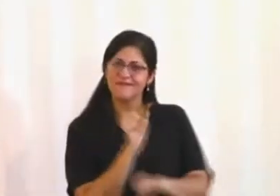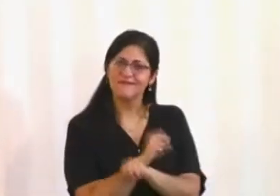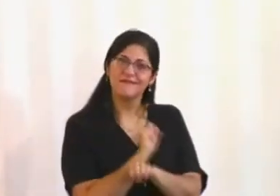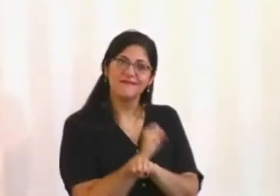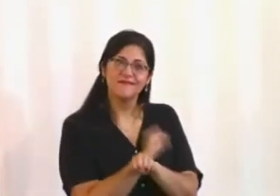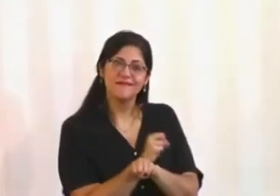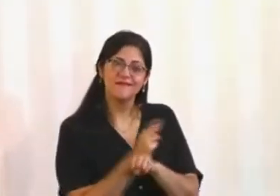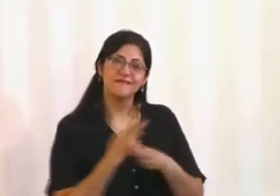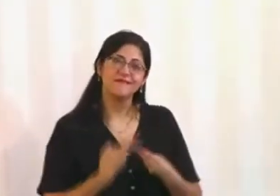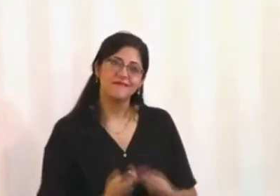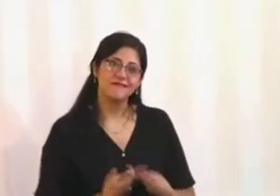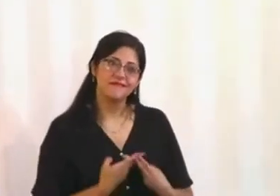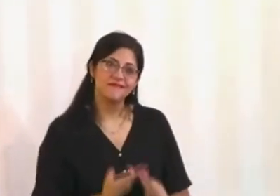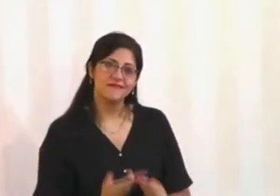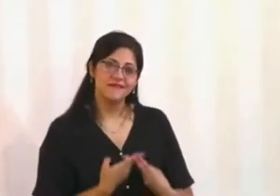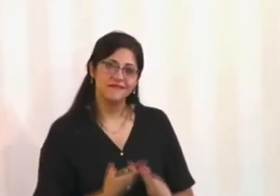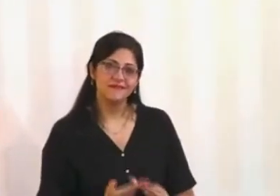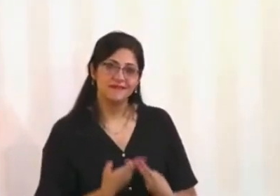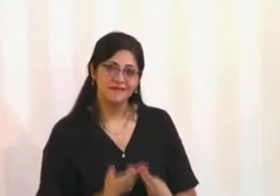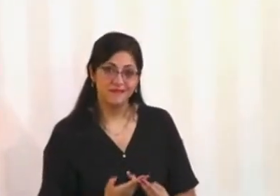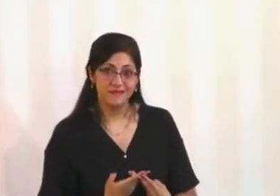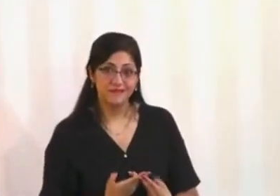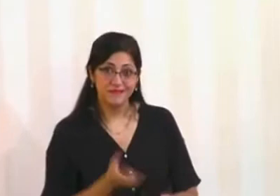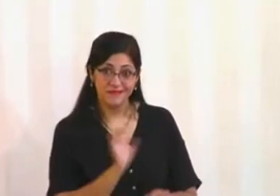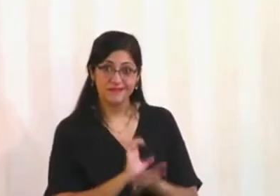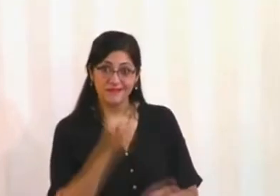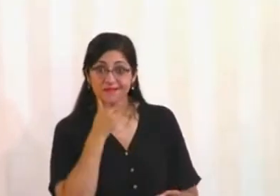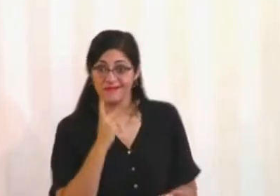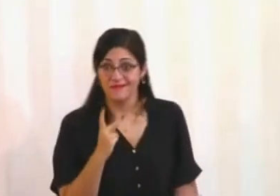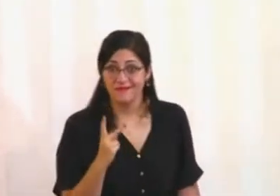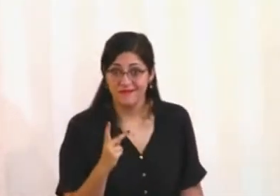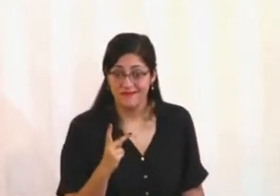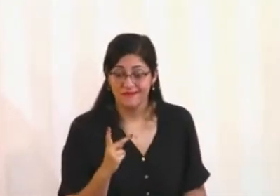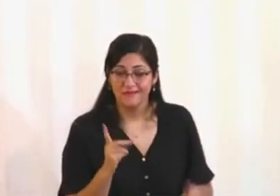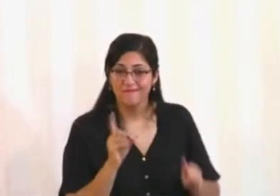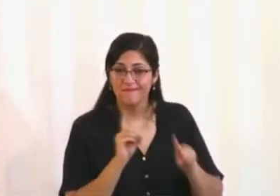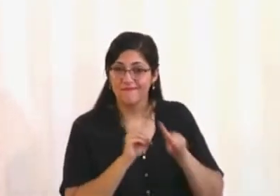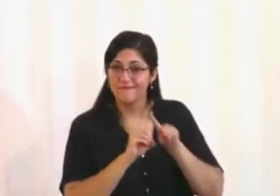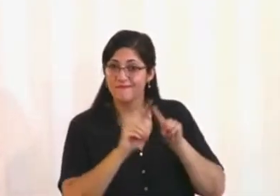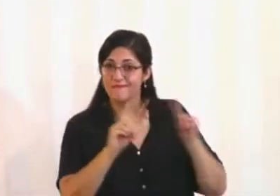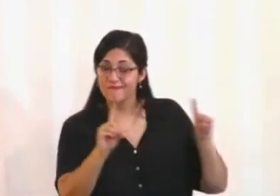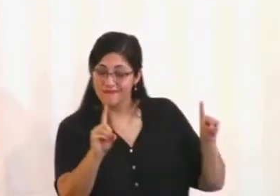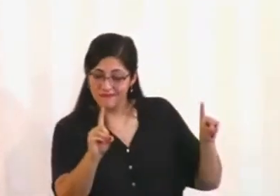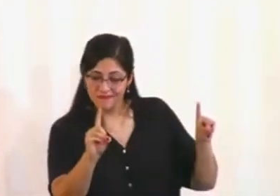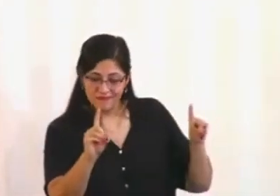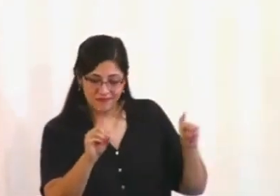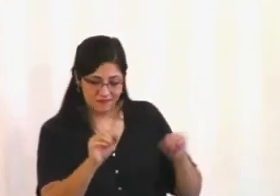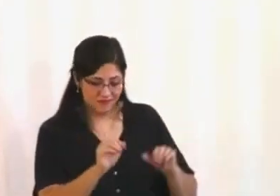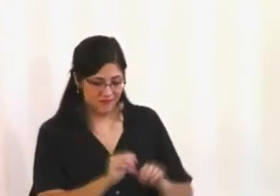esperando. Você não esperaria talvez essa atitude do profeta? Mas ele não teve essa atitude.